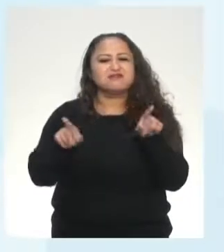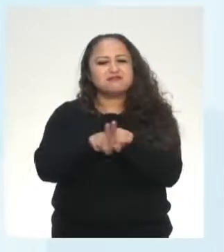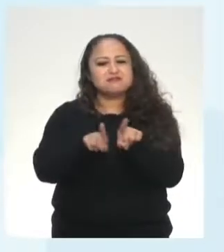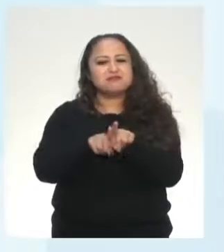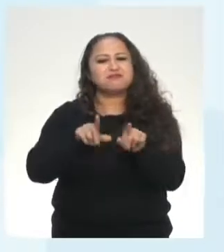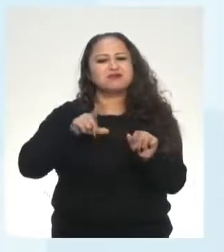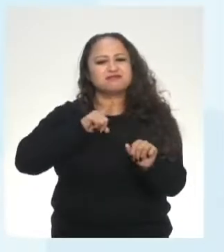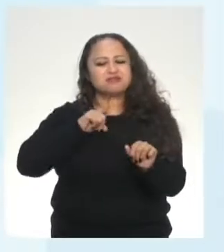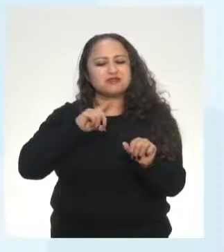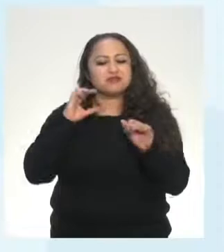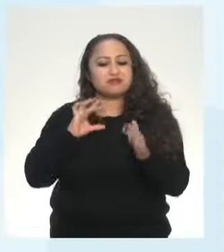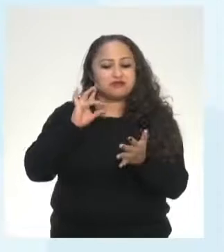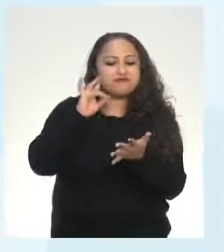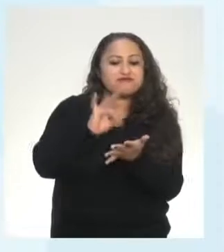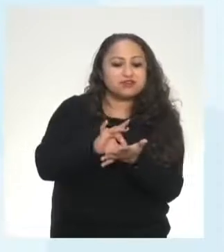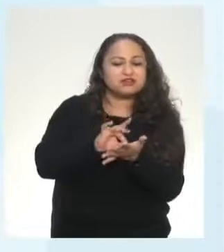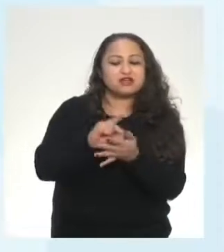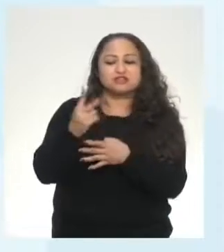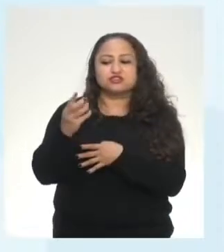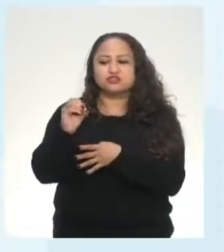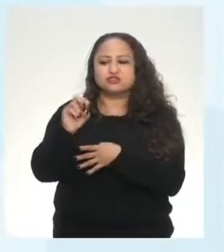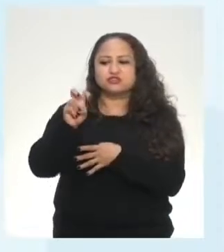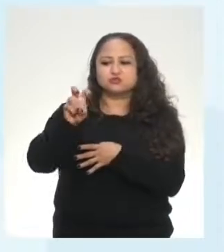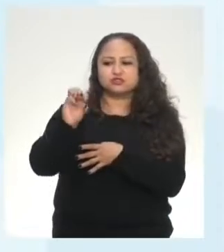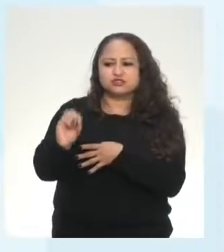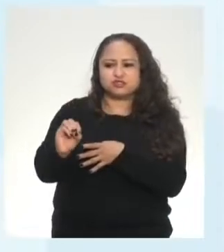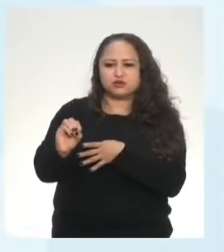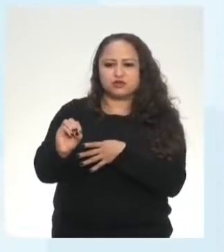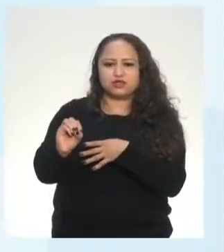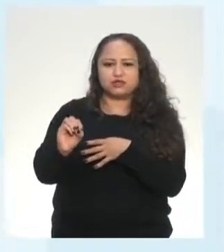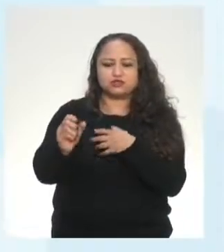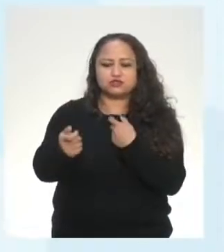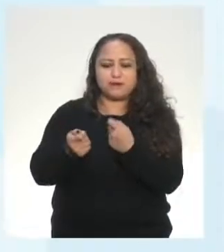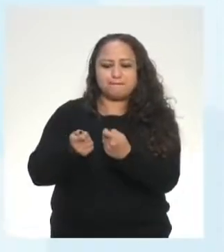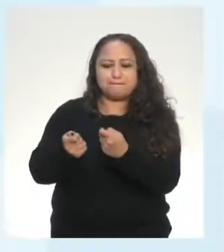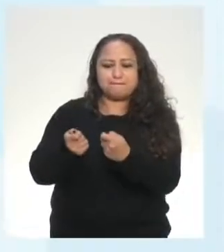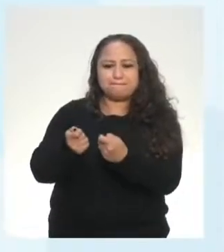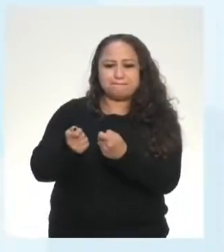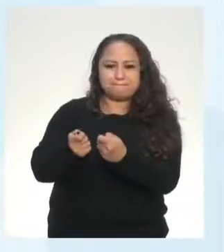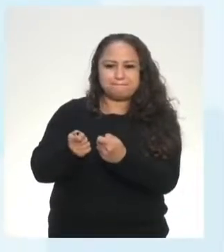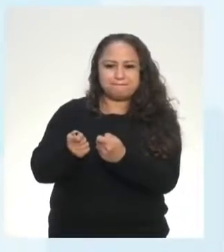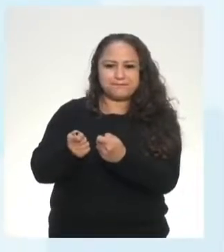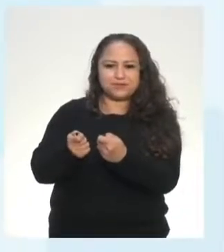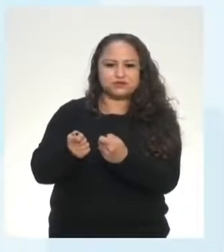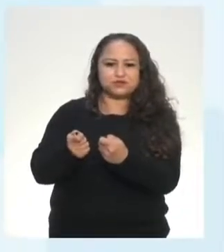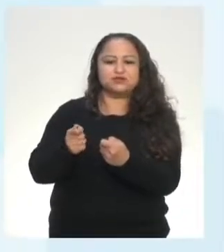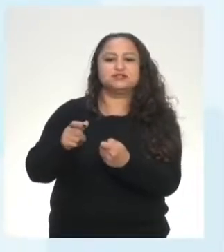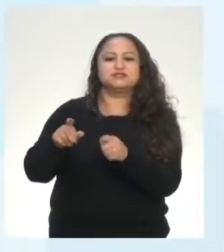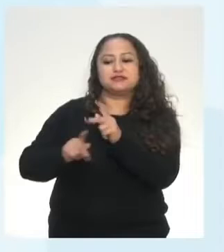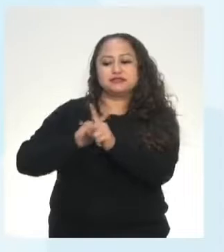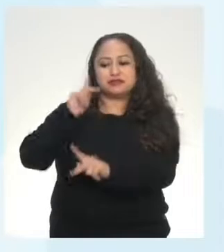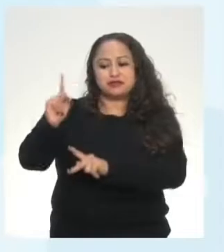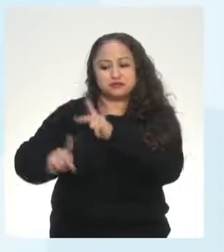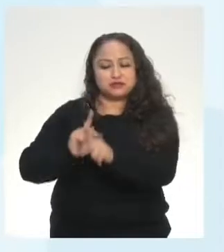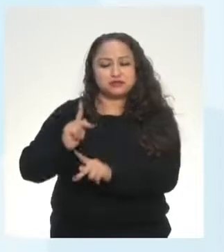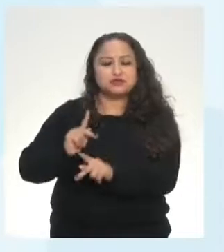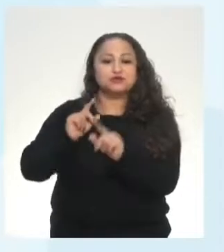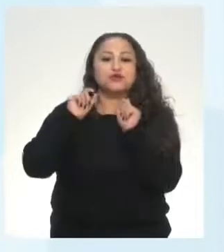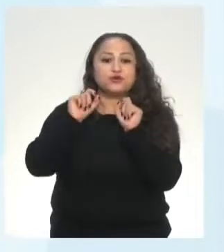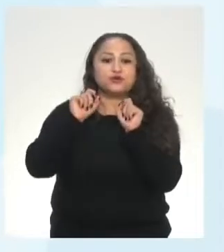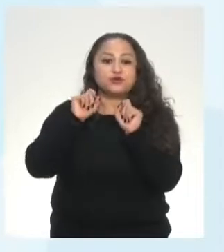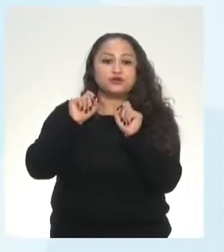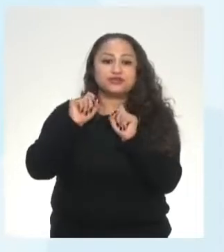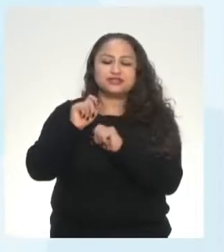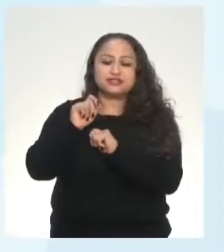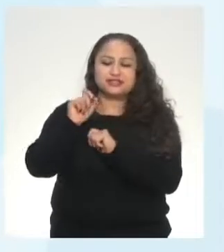em 2050, né, de uma estabilização na população. Agora, o que está em azul, ele